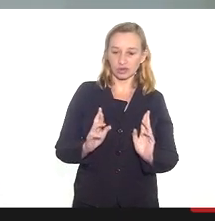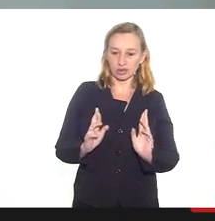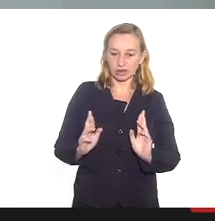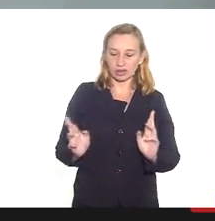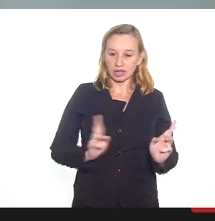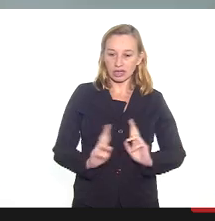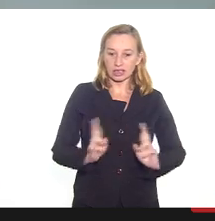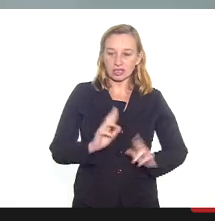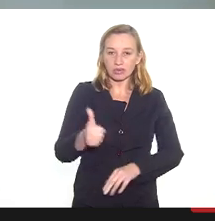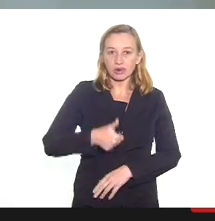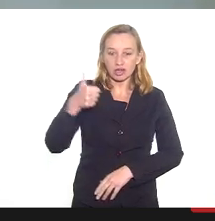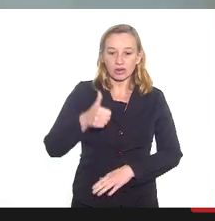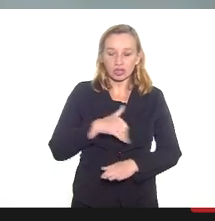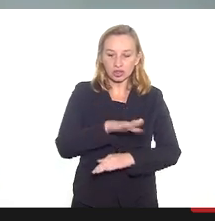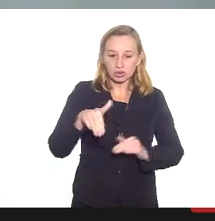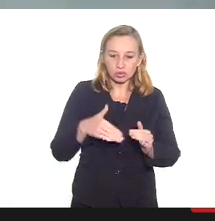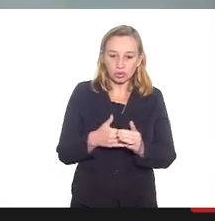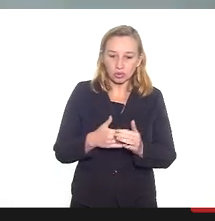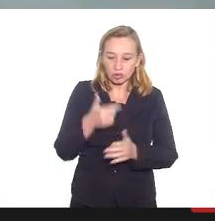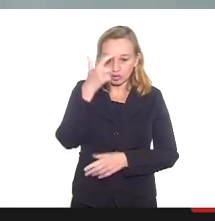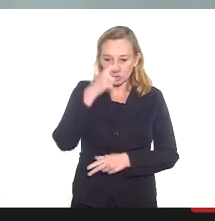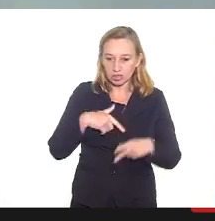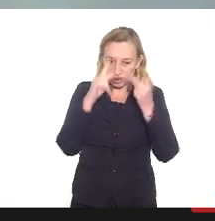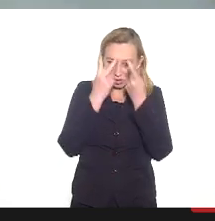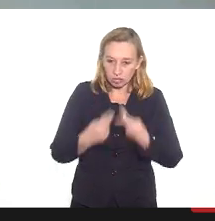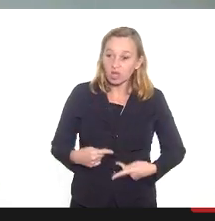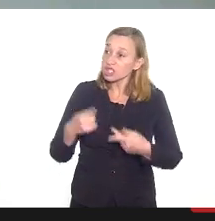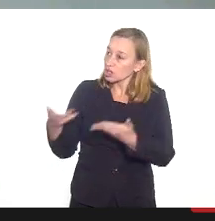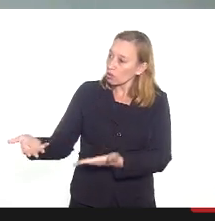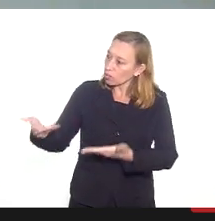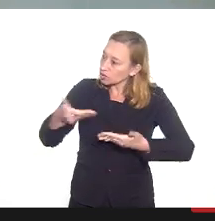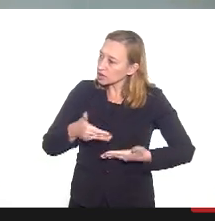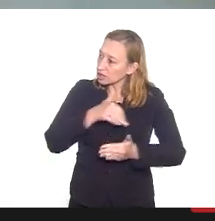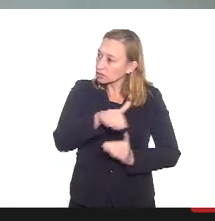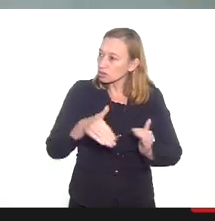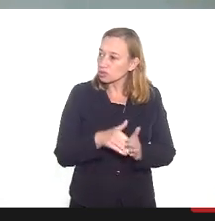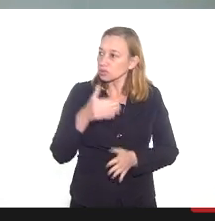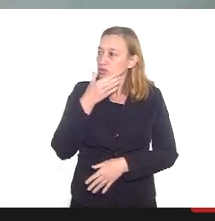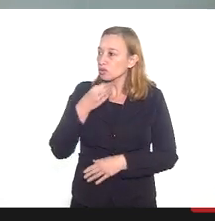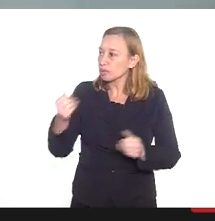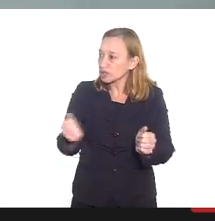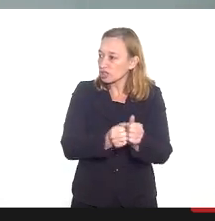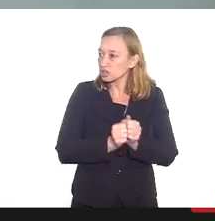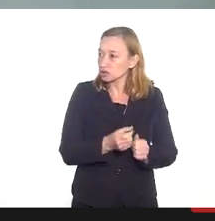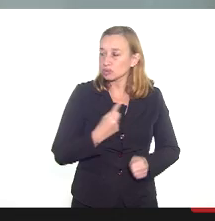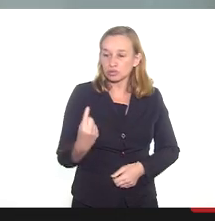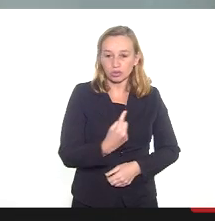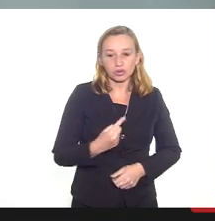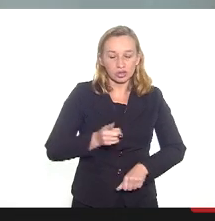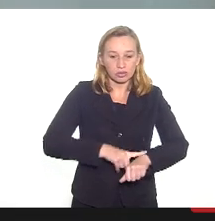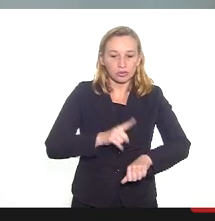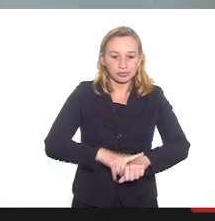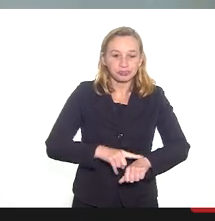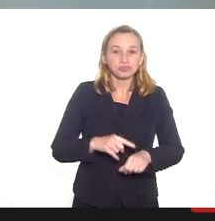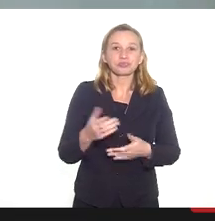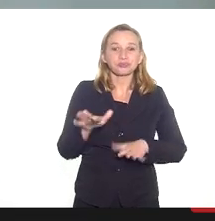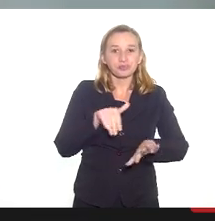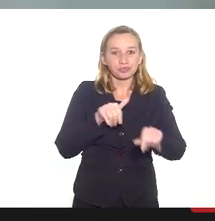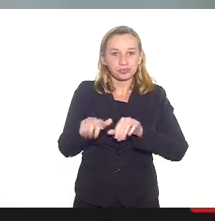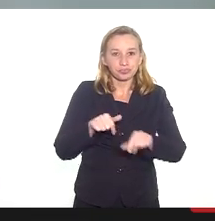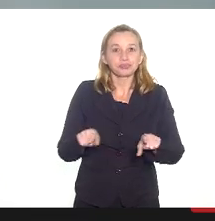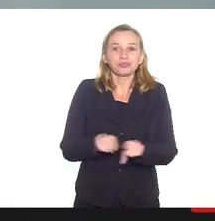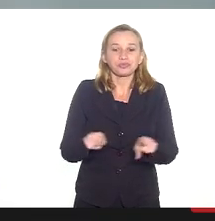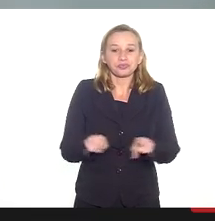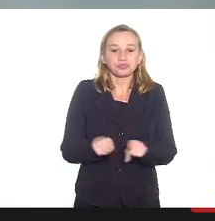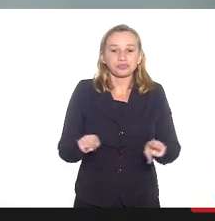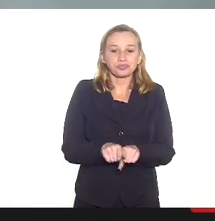seres humanos. Esses homens estão todos convidadíssimos para estarem conosco nessa campanha. E chamar também